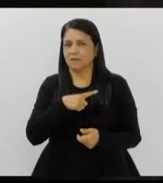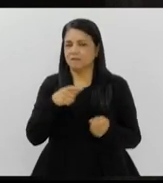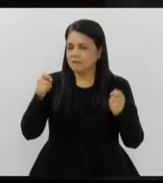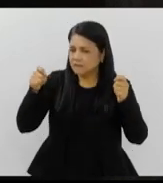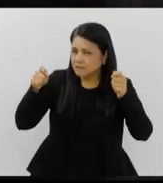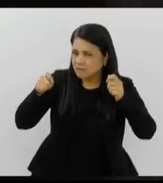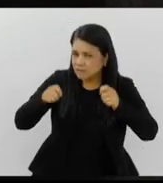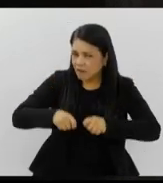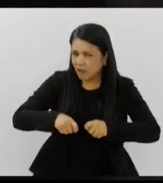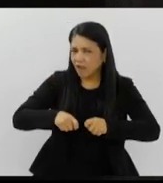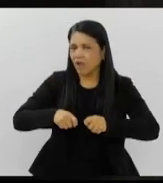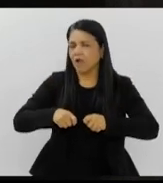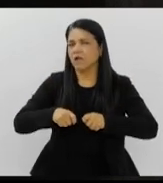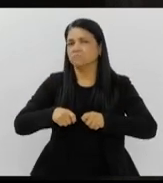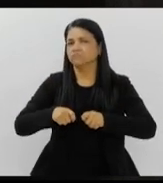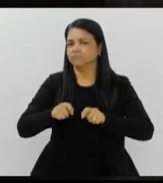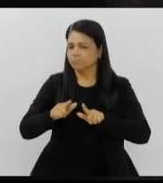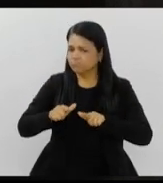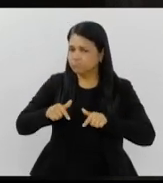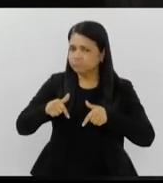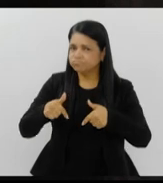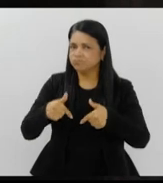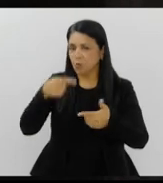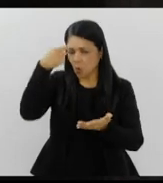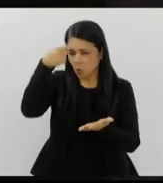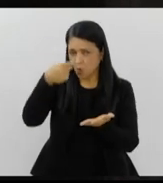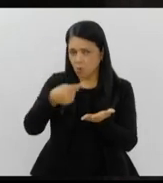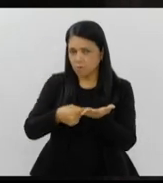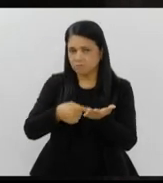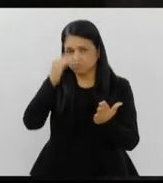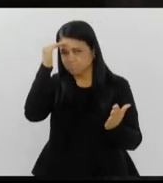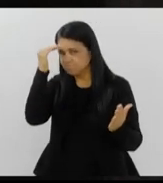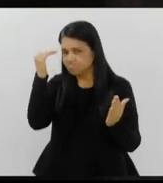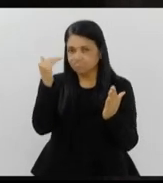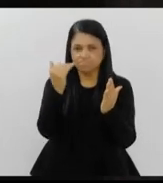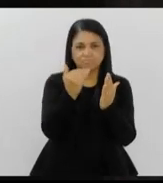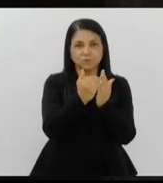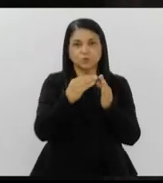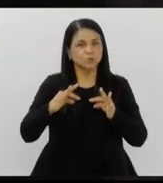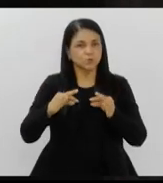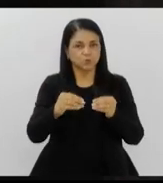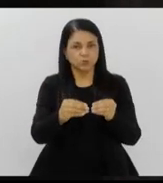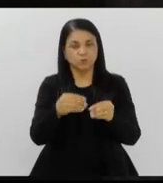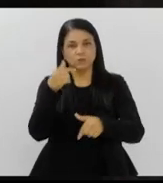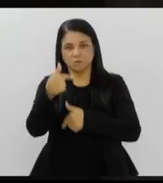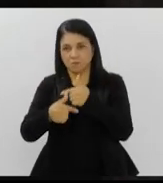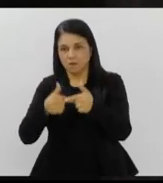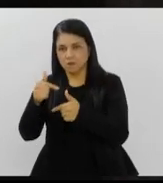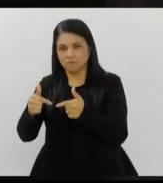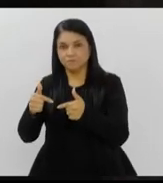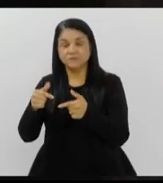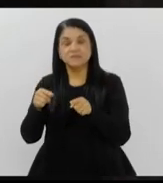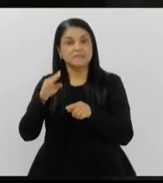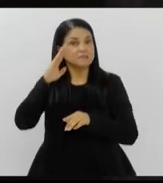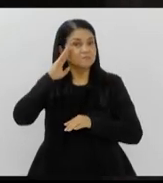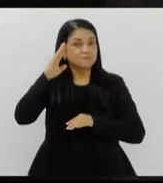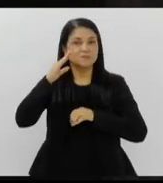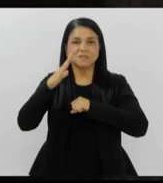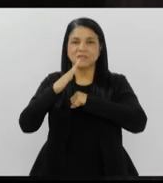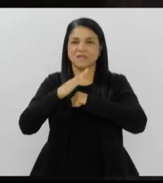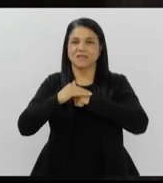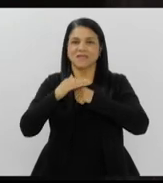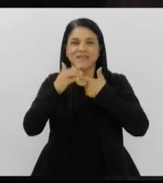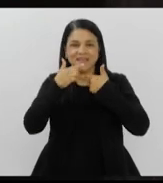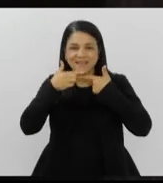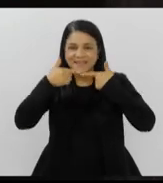capaz, competente, comprometida com tudo que faz e, acima de tudo, carismática. Então, Mônica,